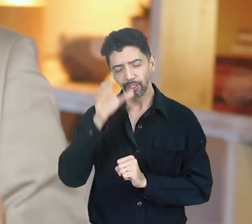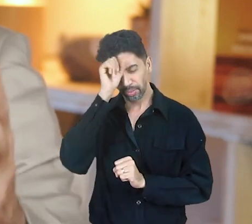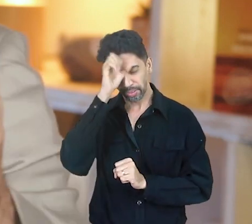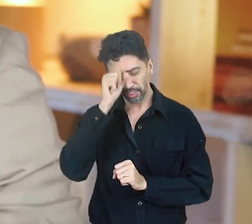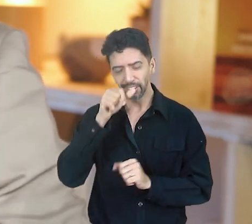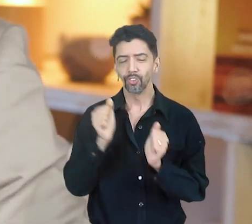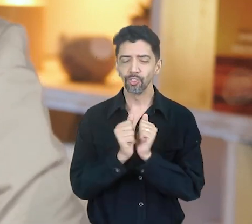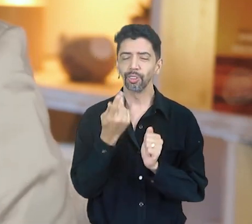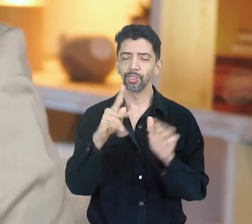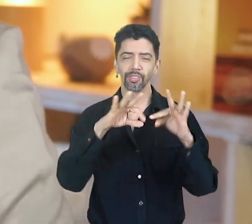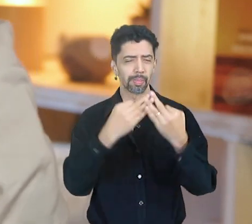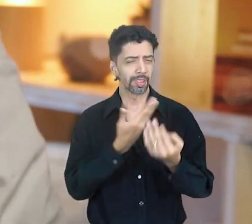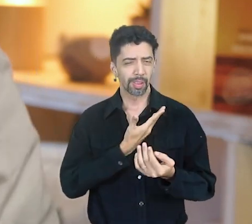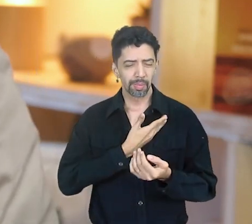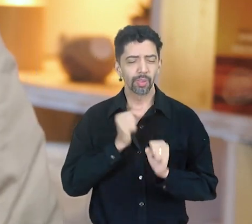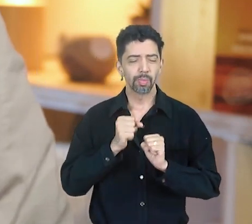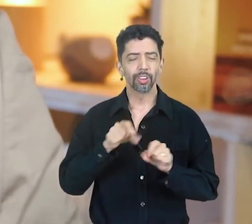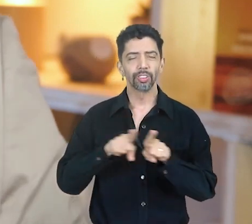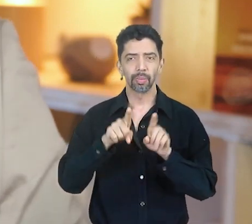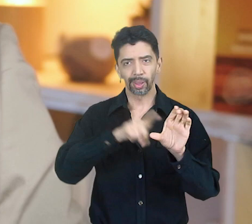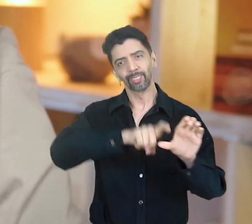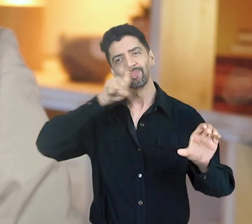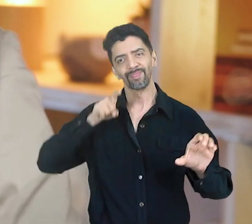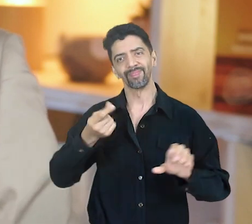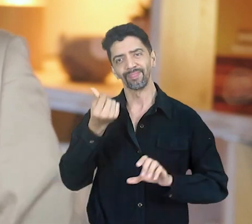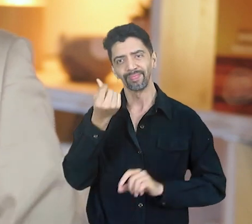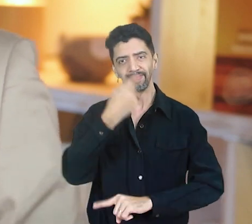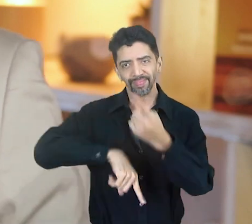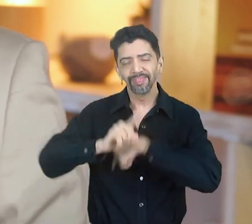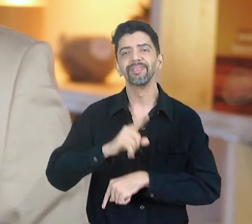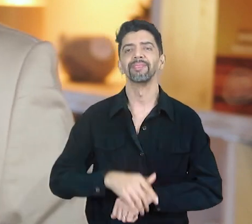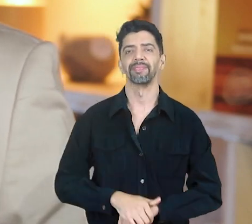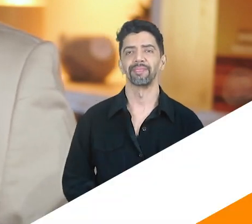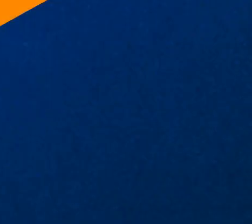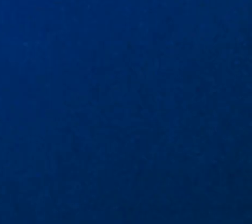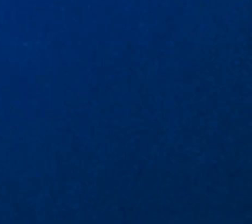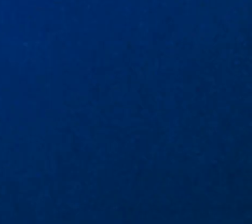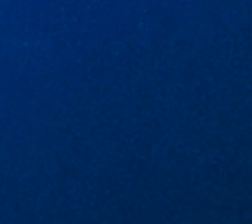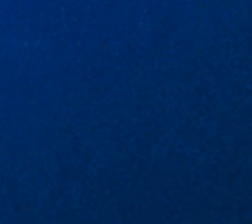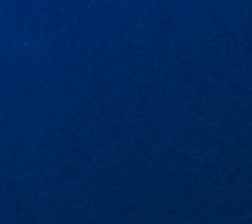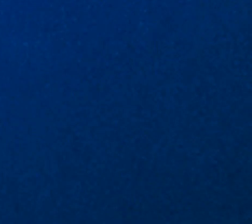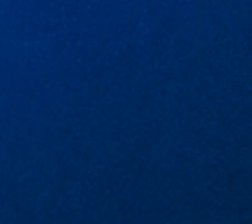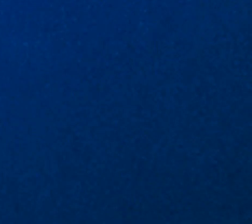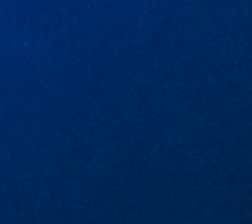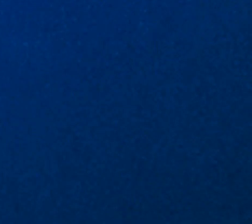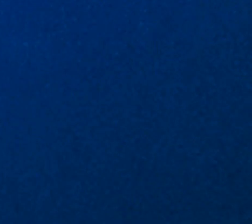e amigos a também alcançarem, por que não dizer, a independência financeira.